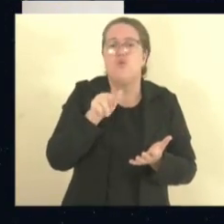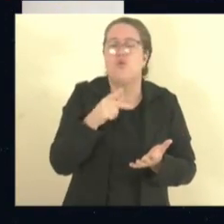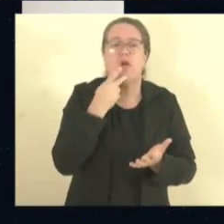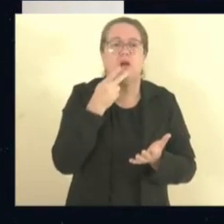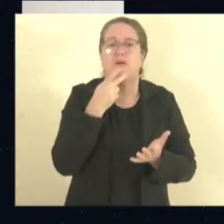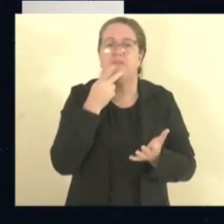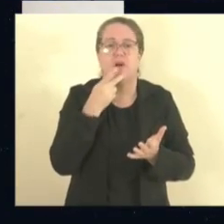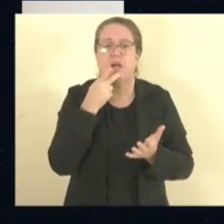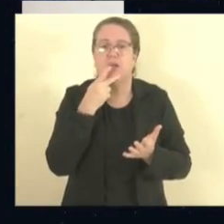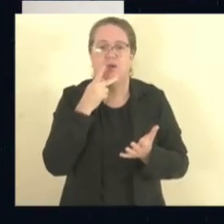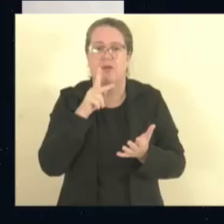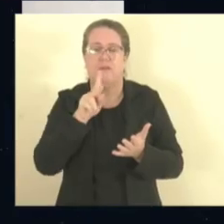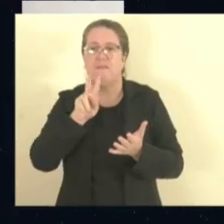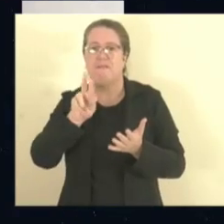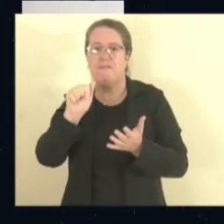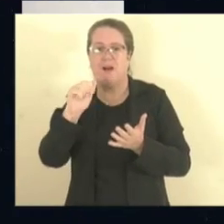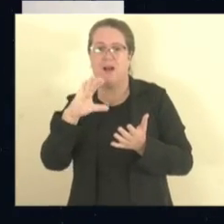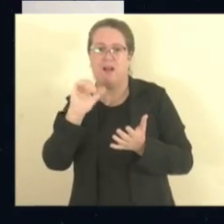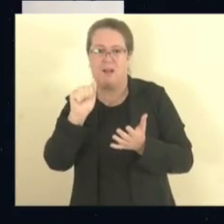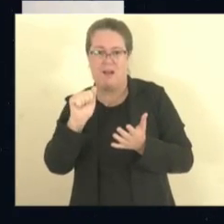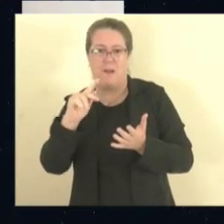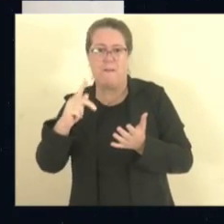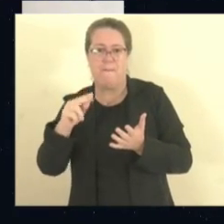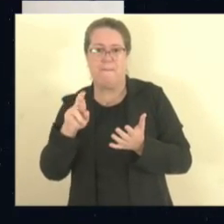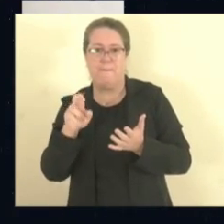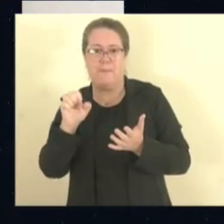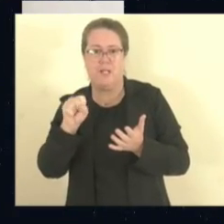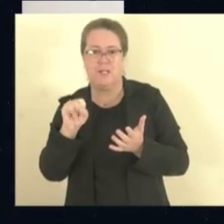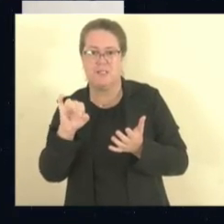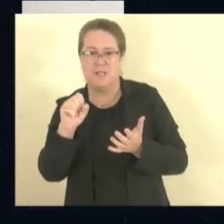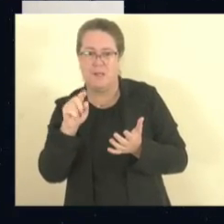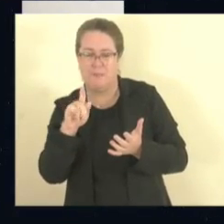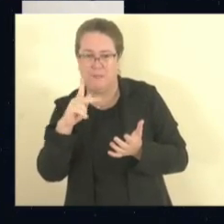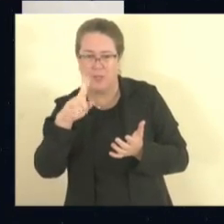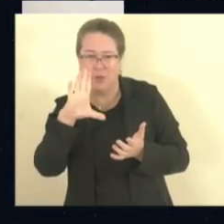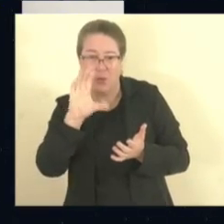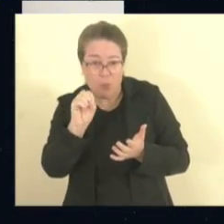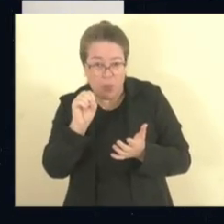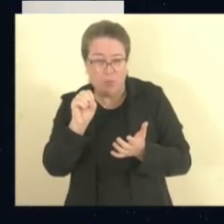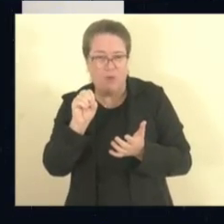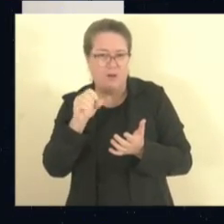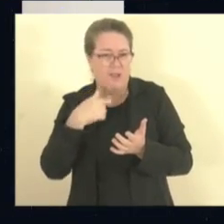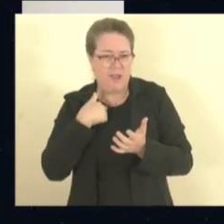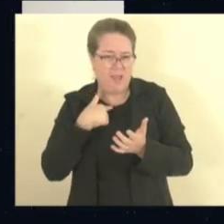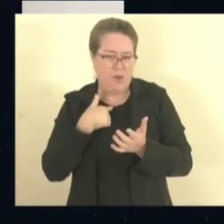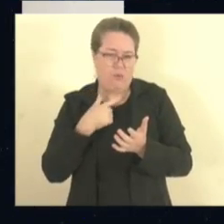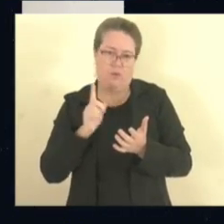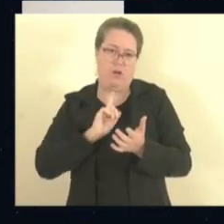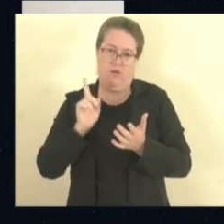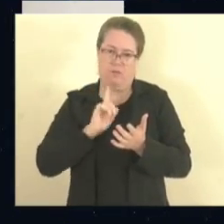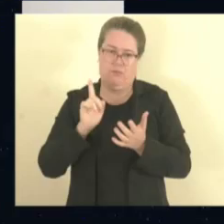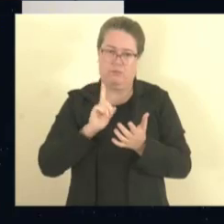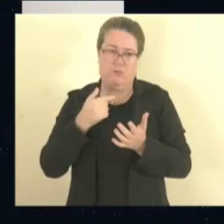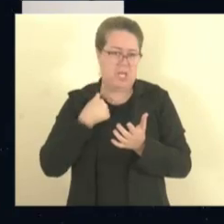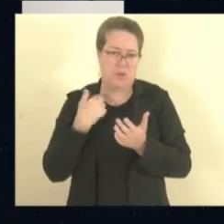presente. Eu disse que eu não sou. O fato de eu não ser quer dizer que os outros sejam.